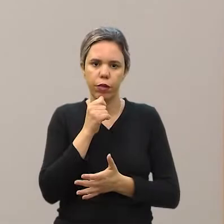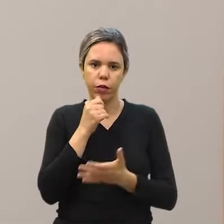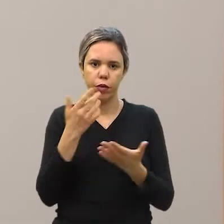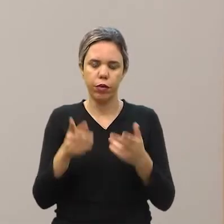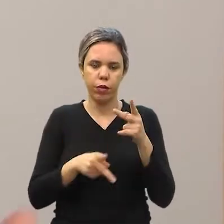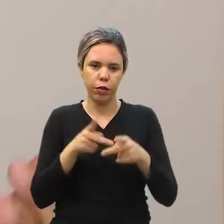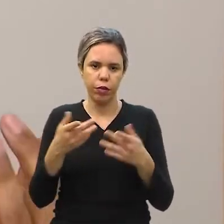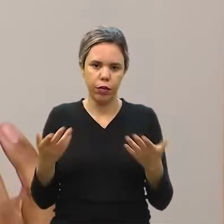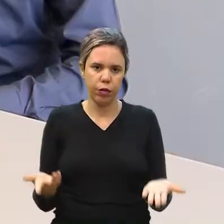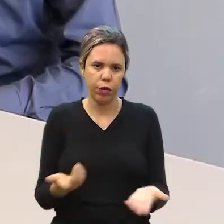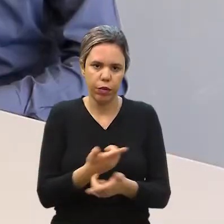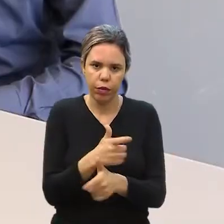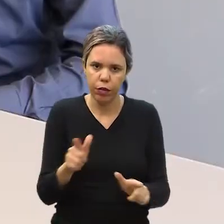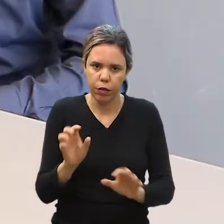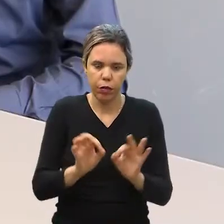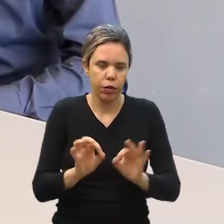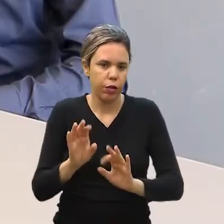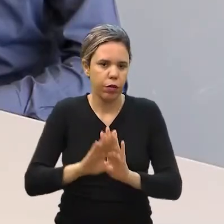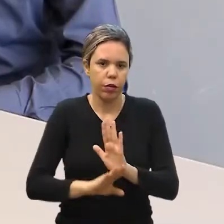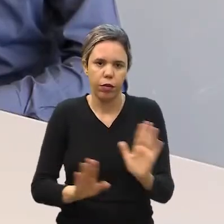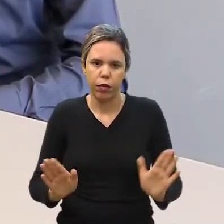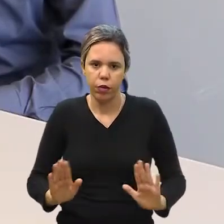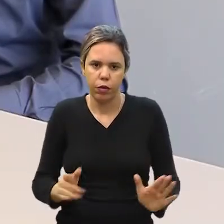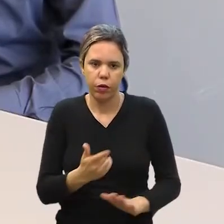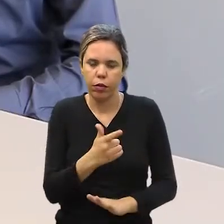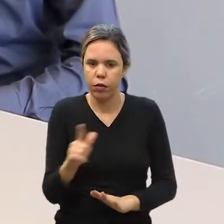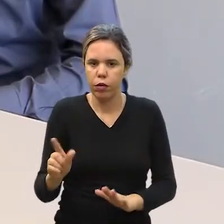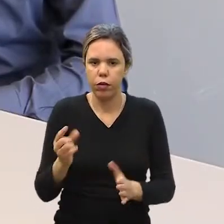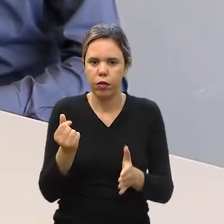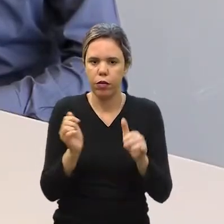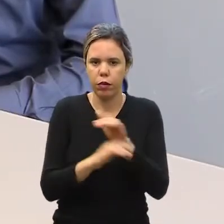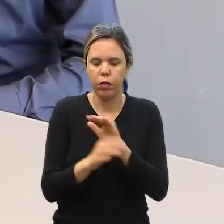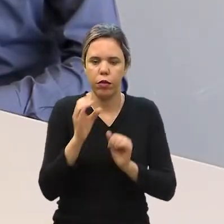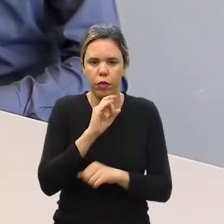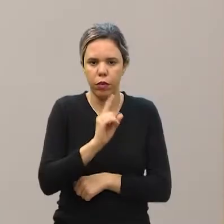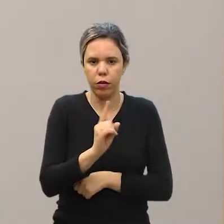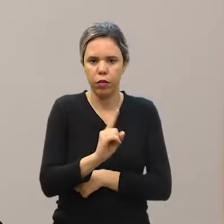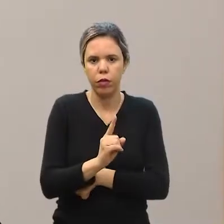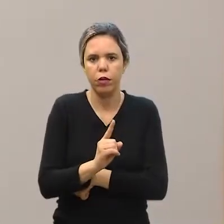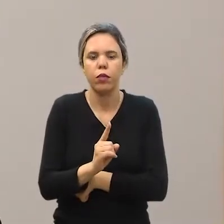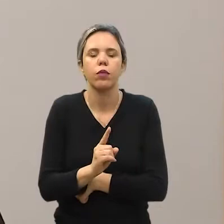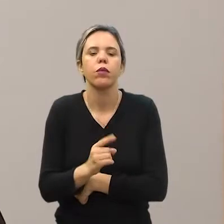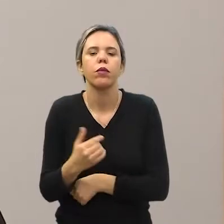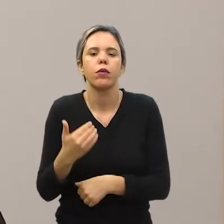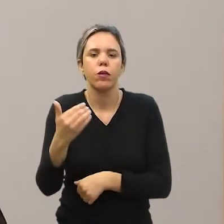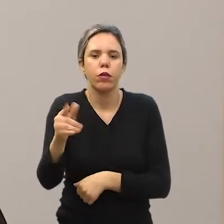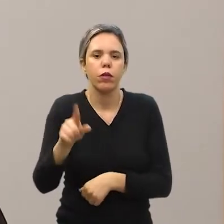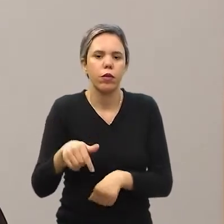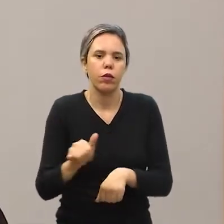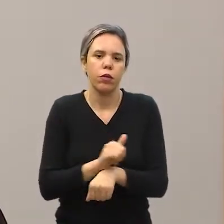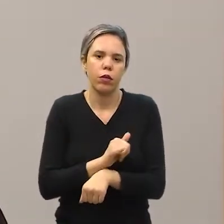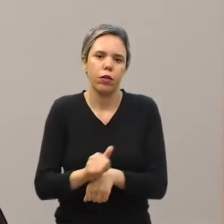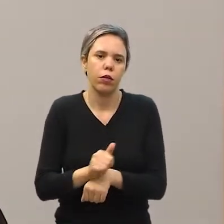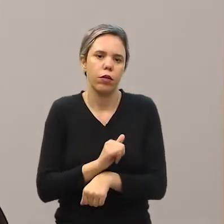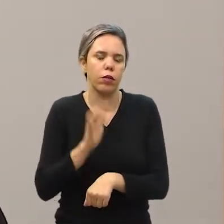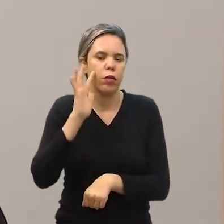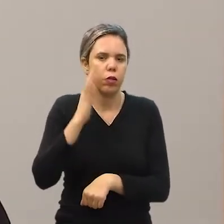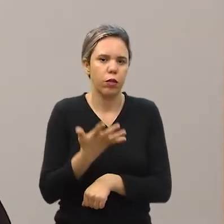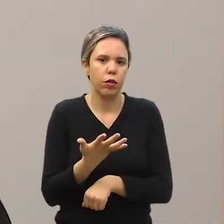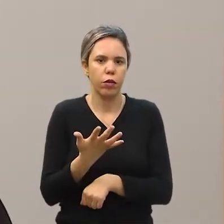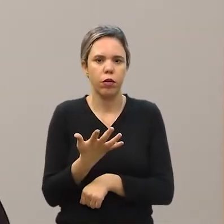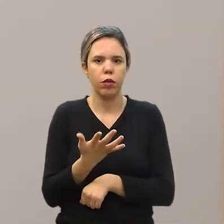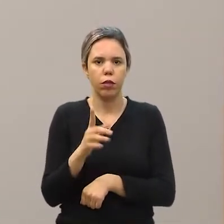assim a pessoa não tenha planejamento ou não tenha uma reserva de emergência, o próximo caminho, a próxima